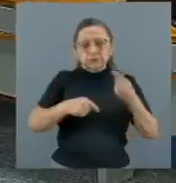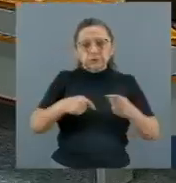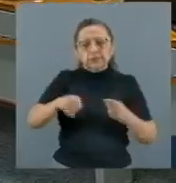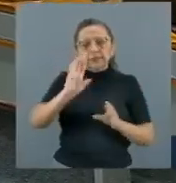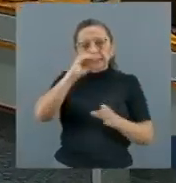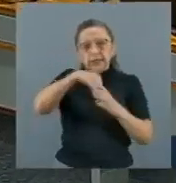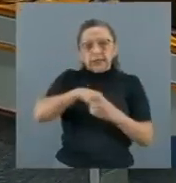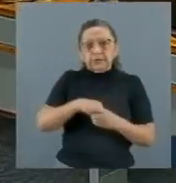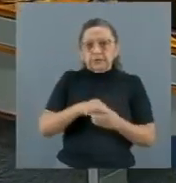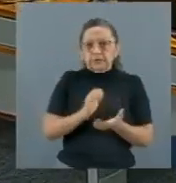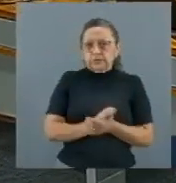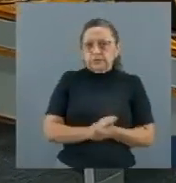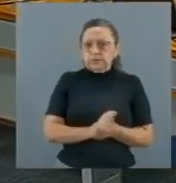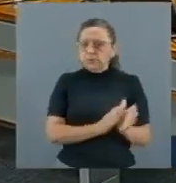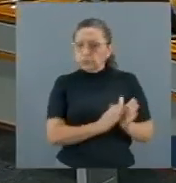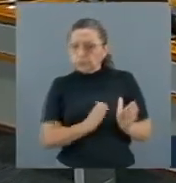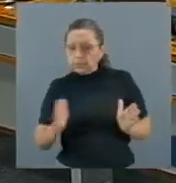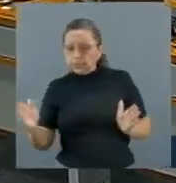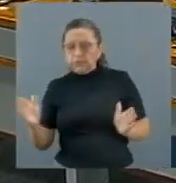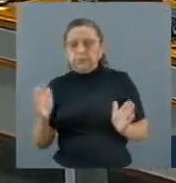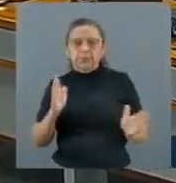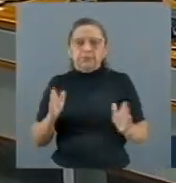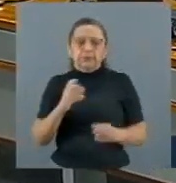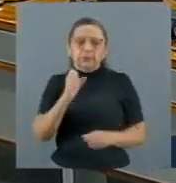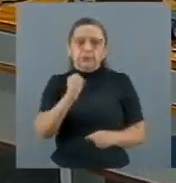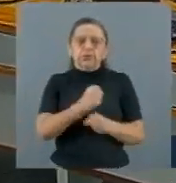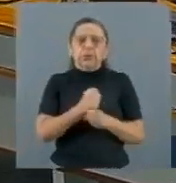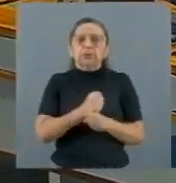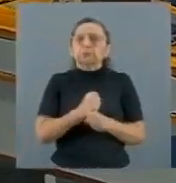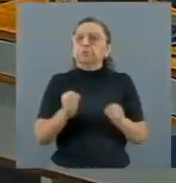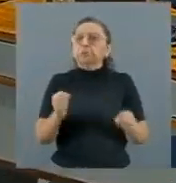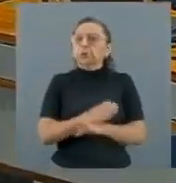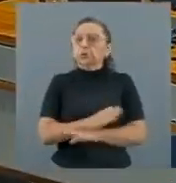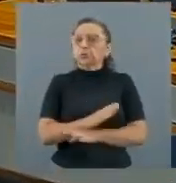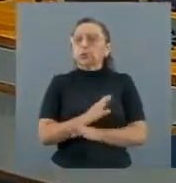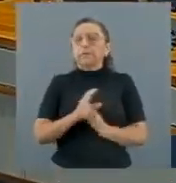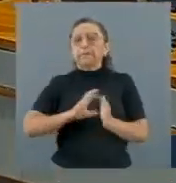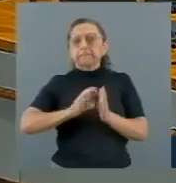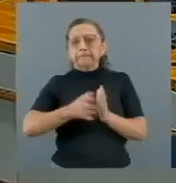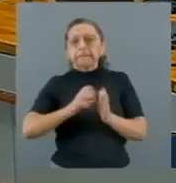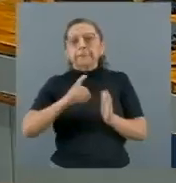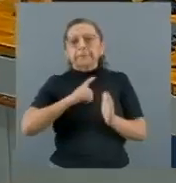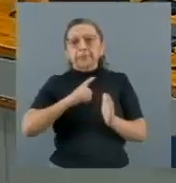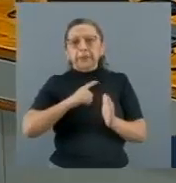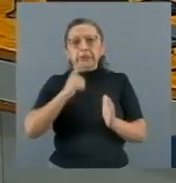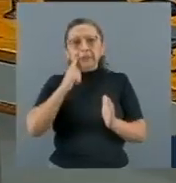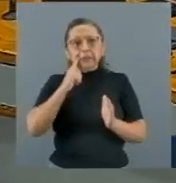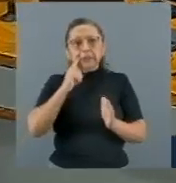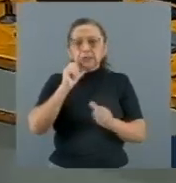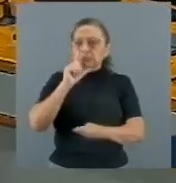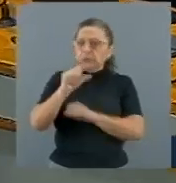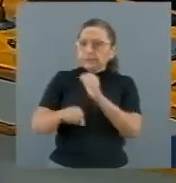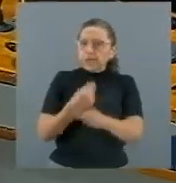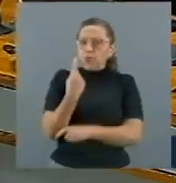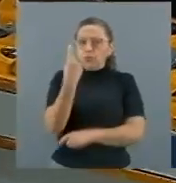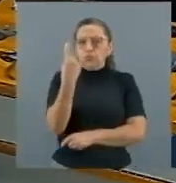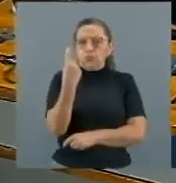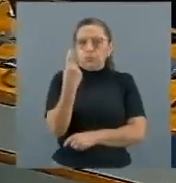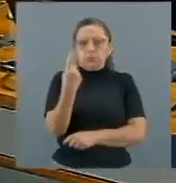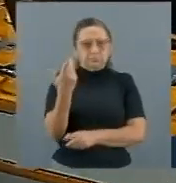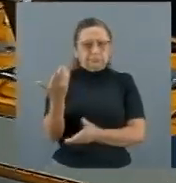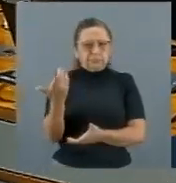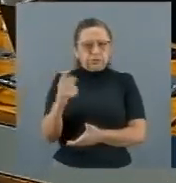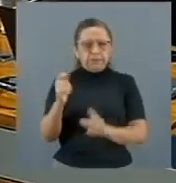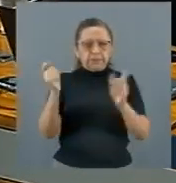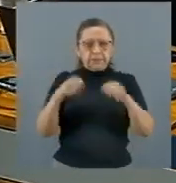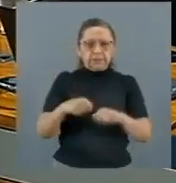partido ao longo desse período. E após 8 anos, os partidos terão que virar um partido só, não haverá a possibilidade de se sair